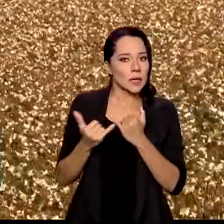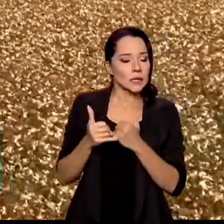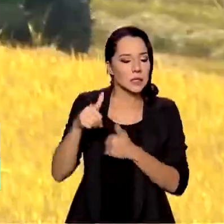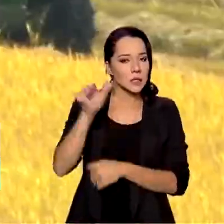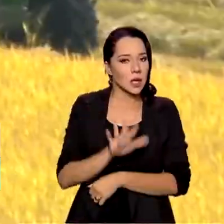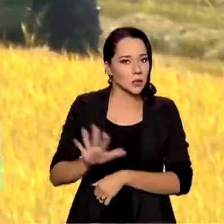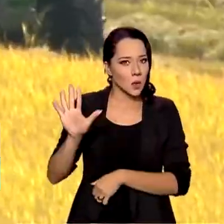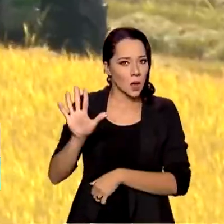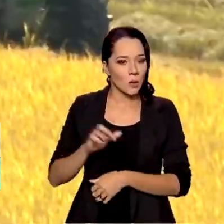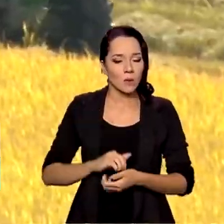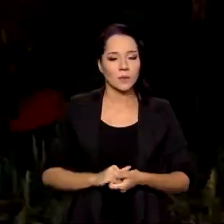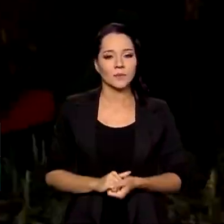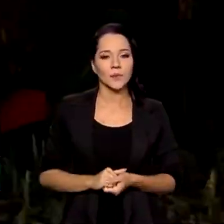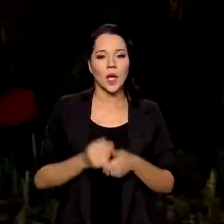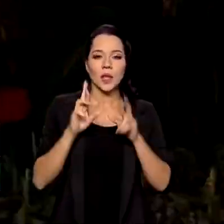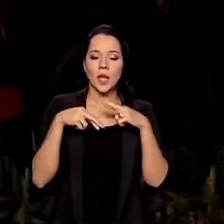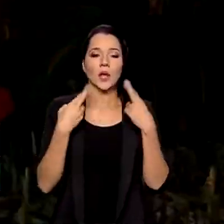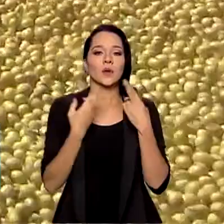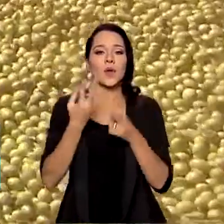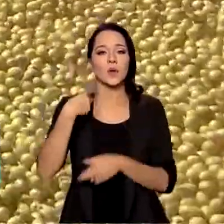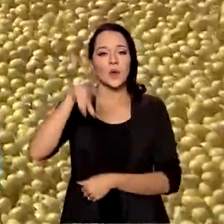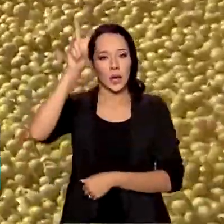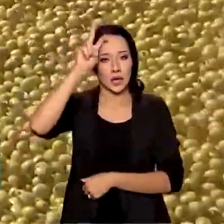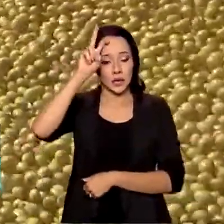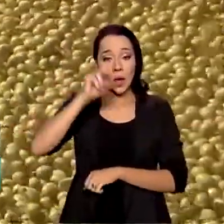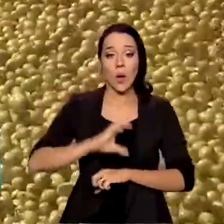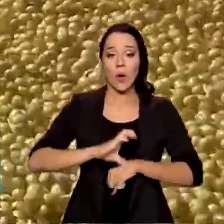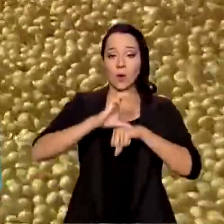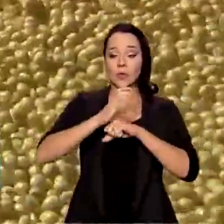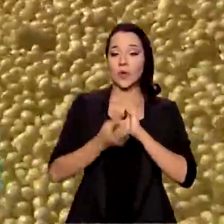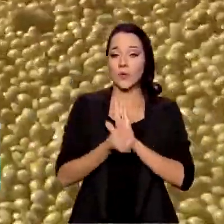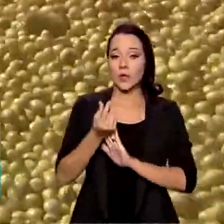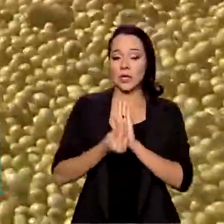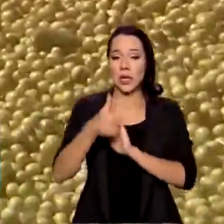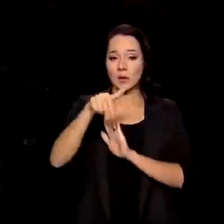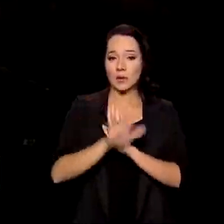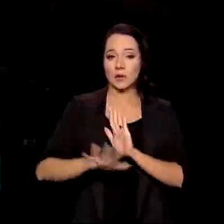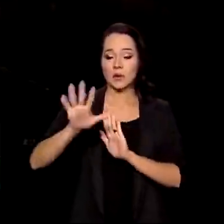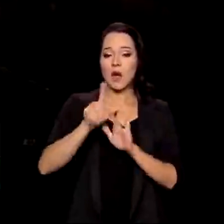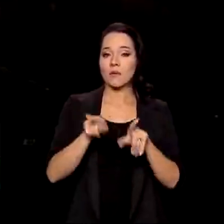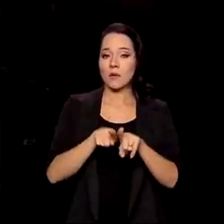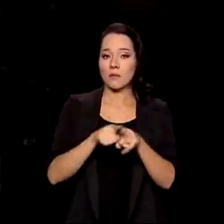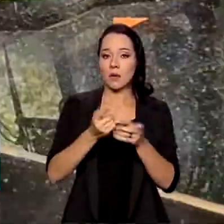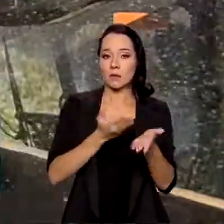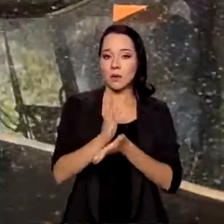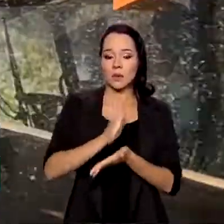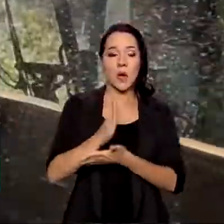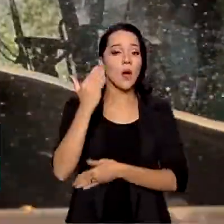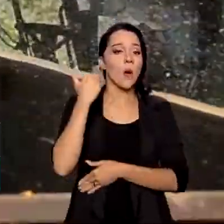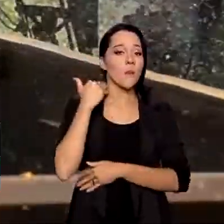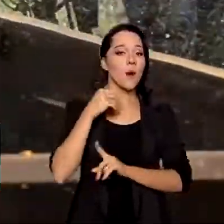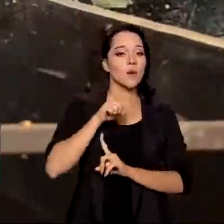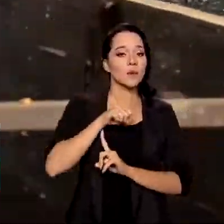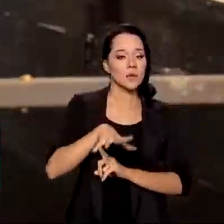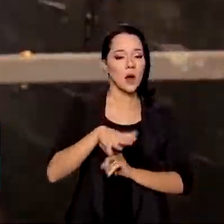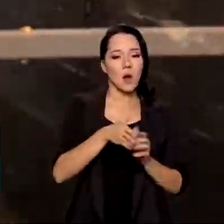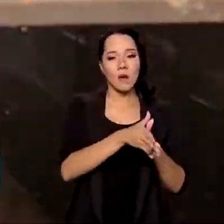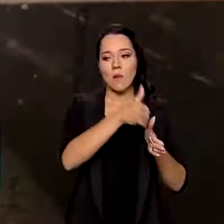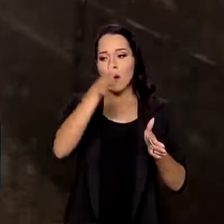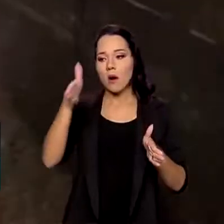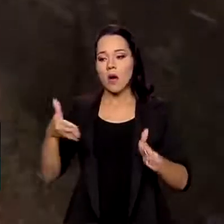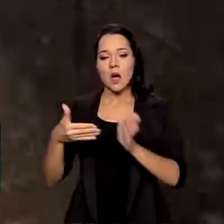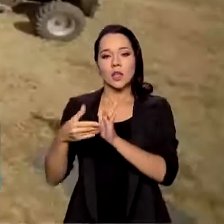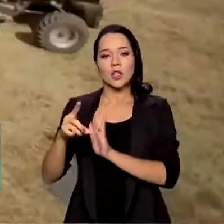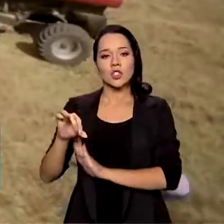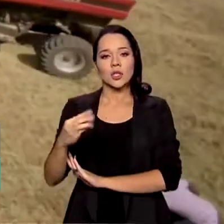nacional. Na reunião dessa quinta, o Conselho Monetário Nacional também autorizou o Banco Central a prorrogar até